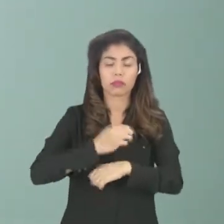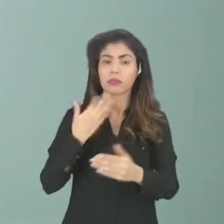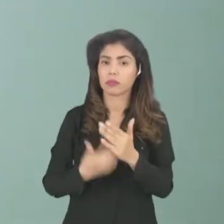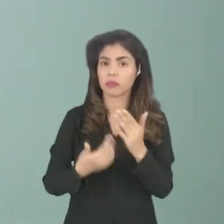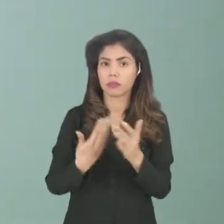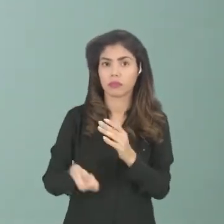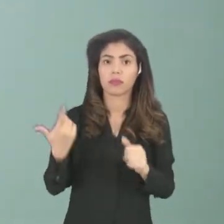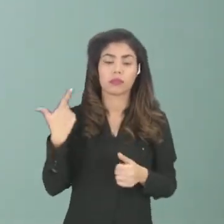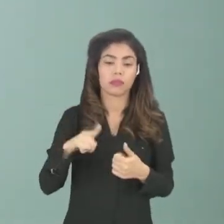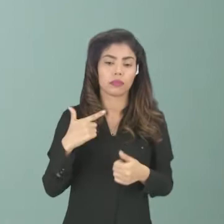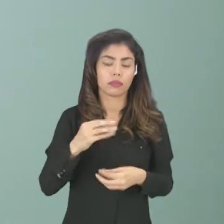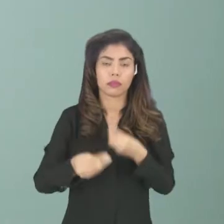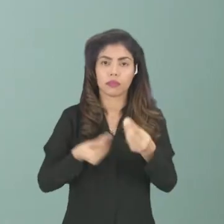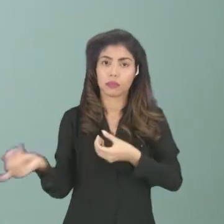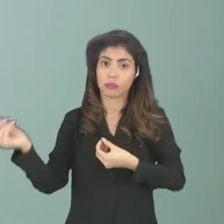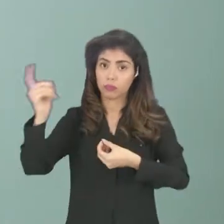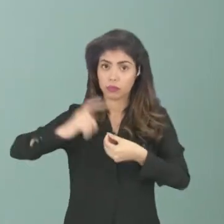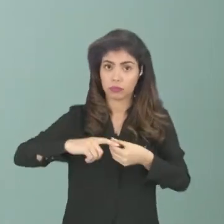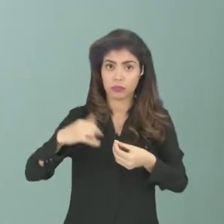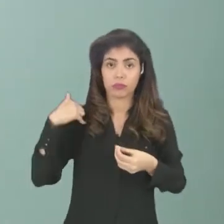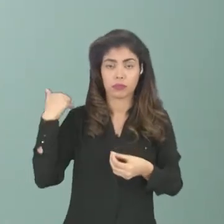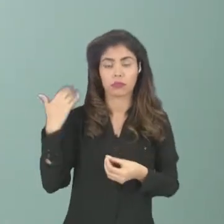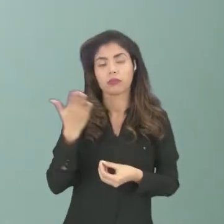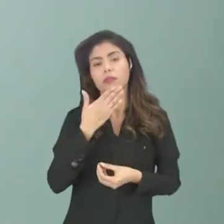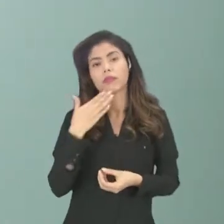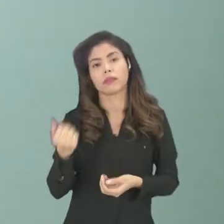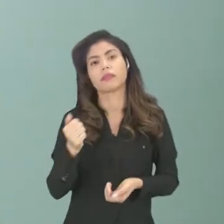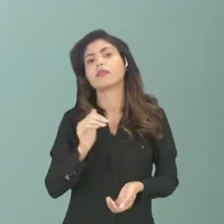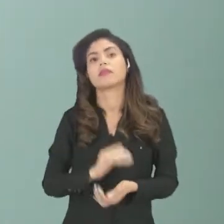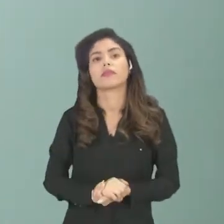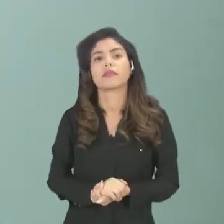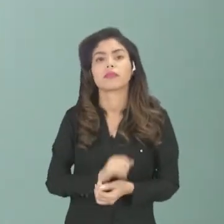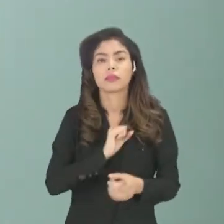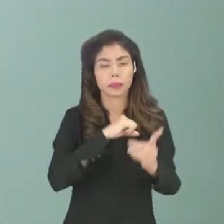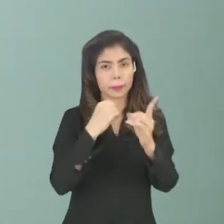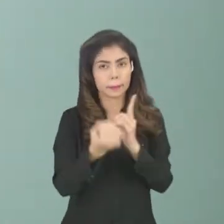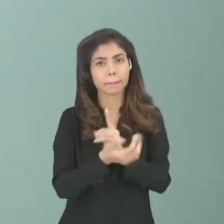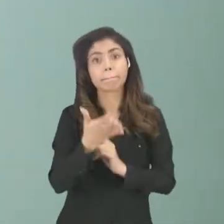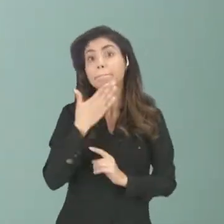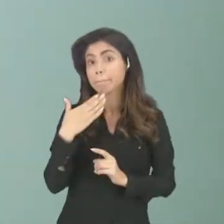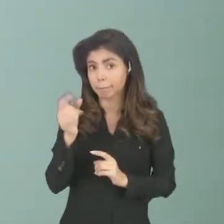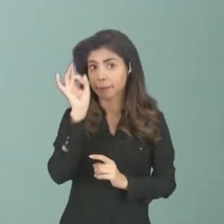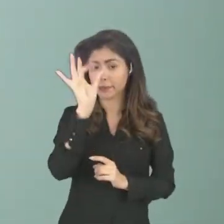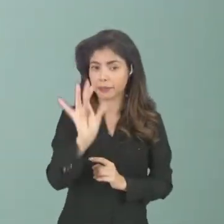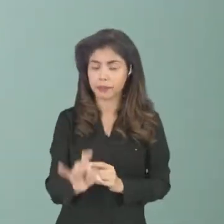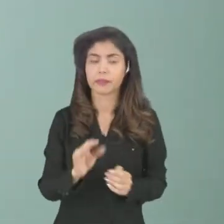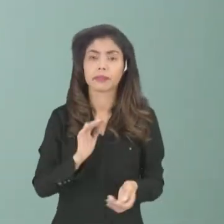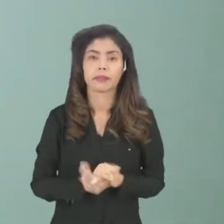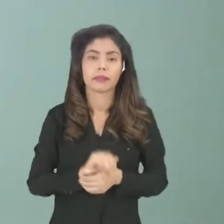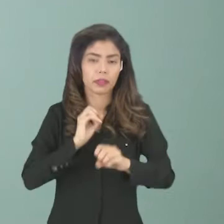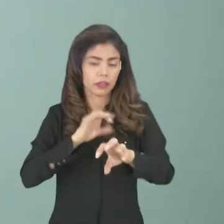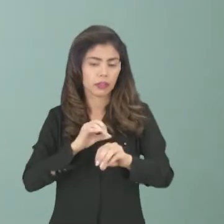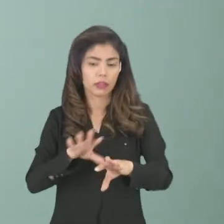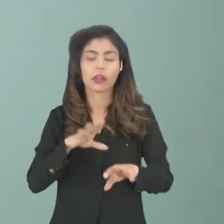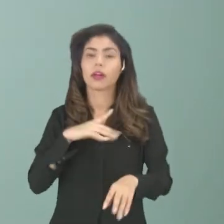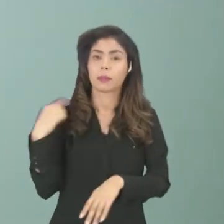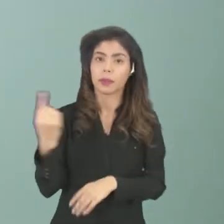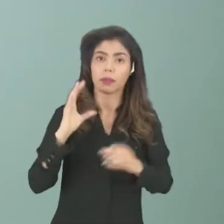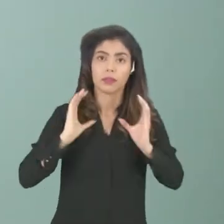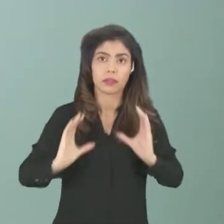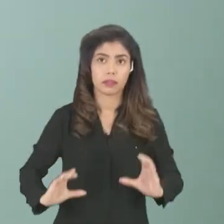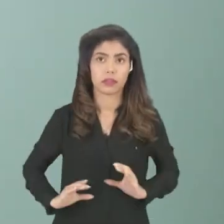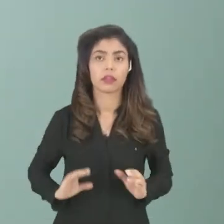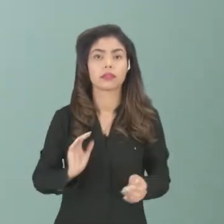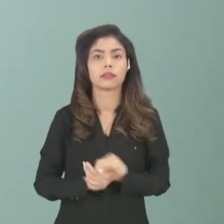há condição de regressar a essa idade de ouro. Então, é na sociedade que a gente vai se aperfeiçoar e educação para a cidadania. Essa é uma